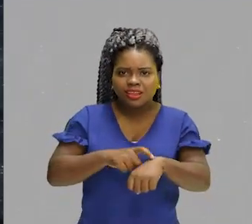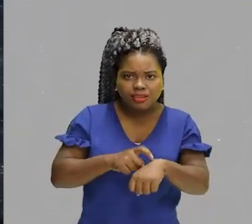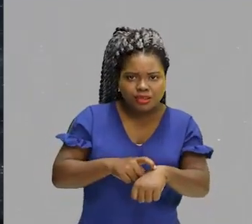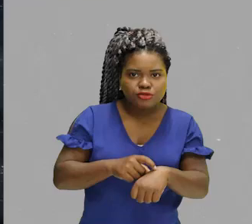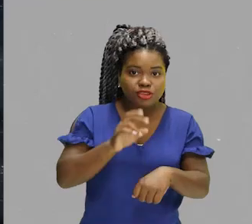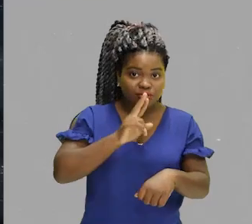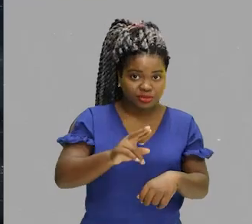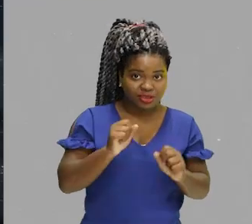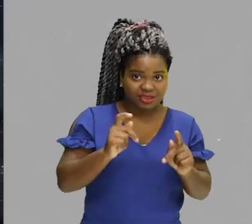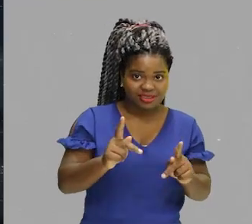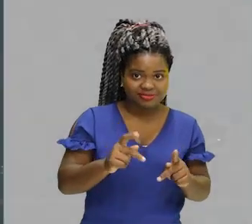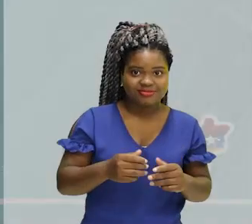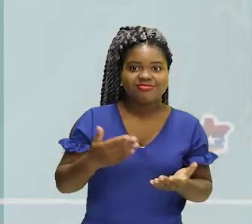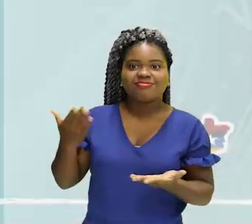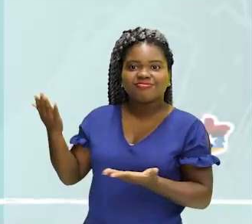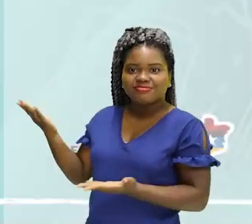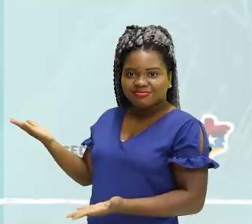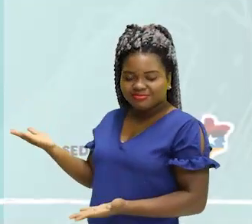gente? Vamos lá ver?